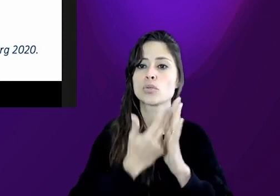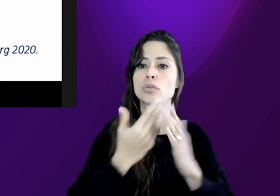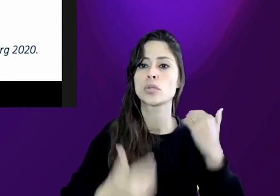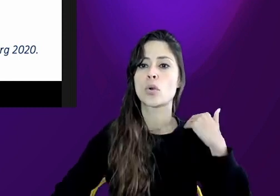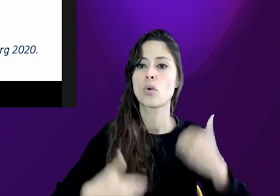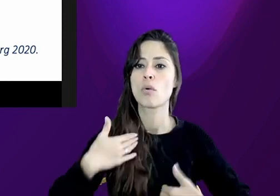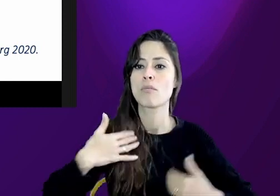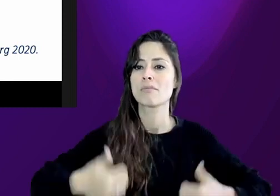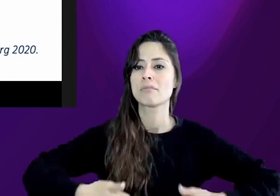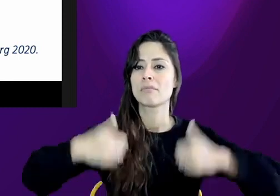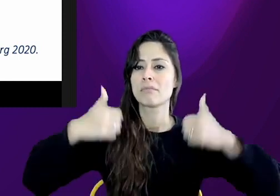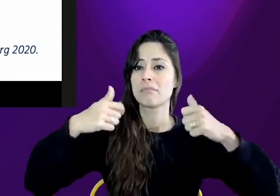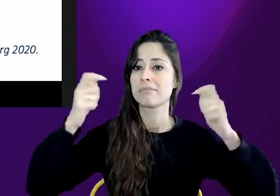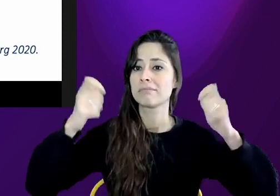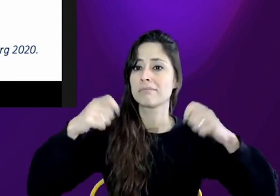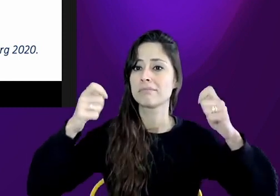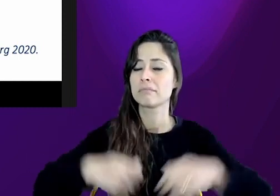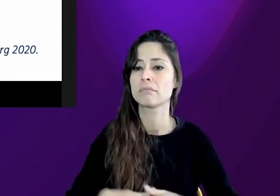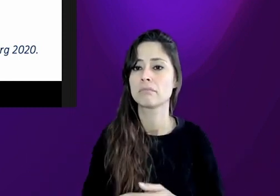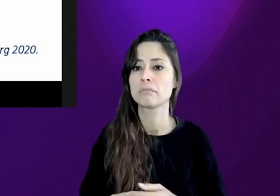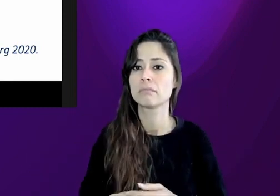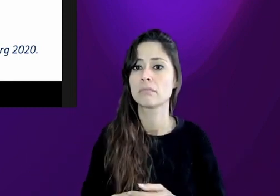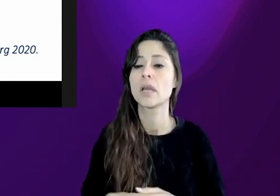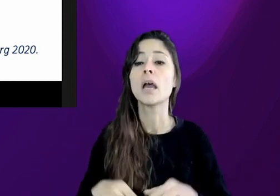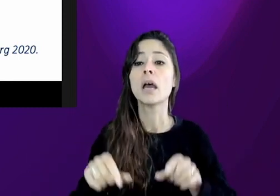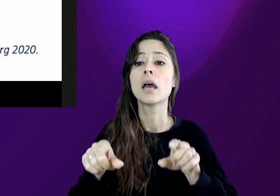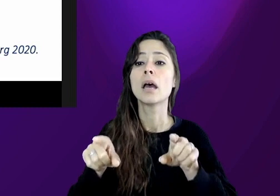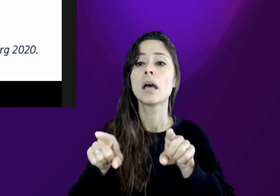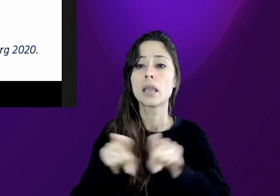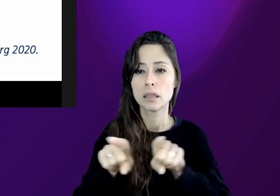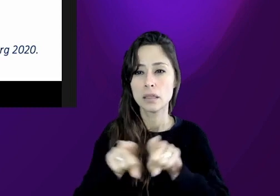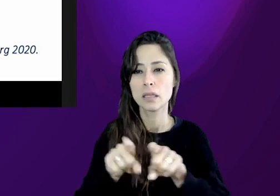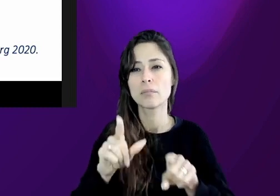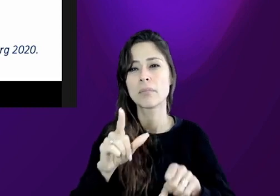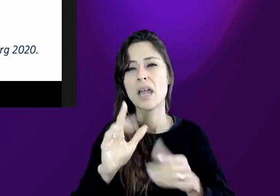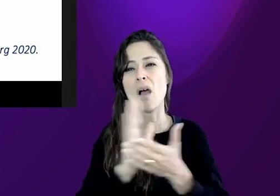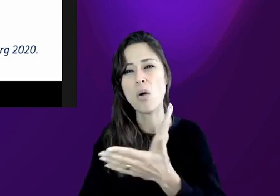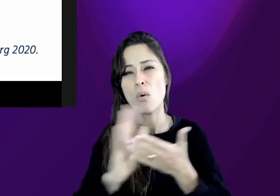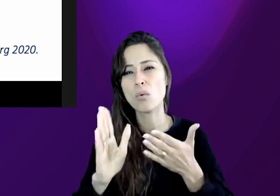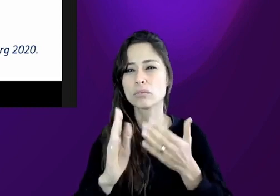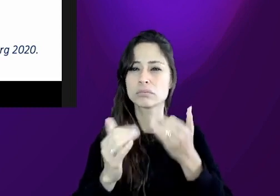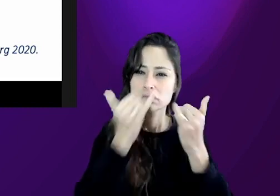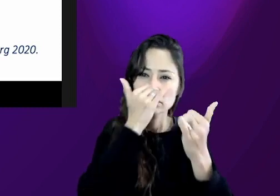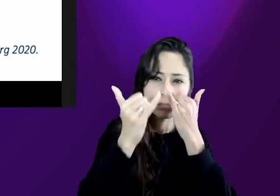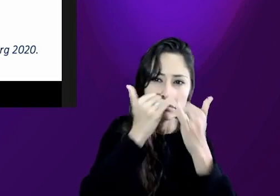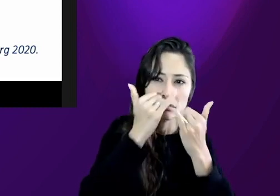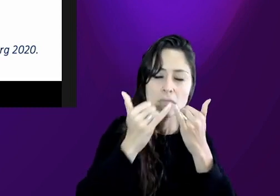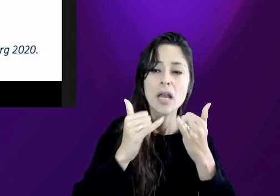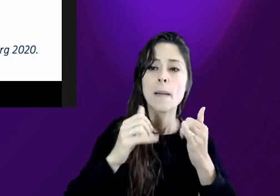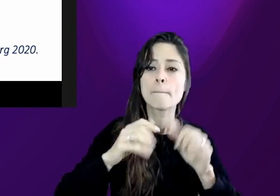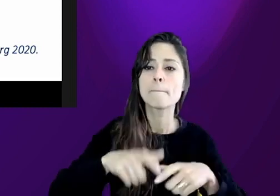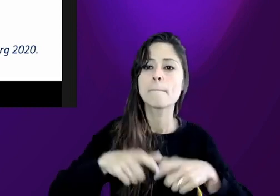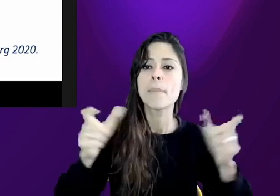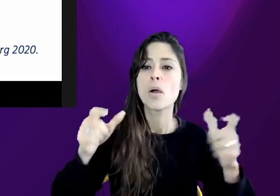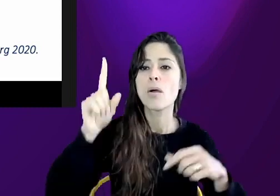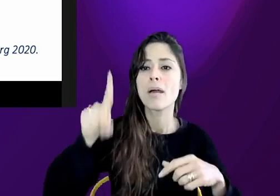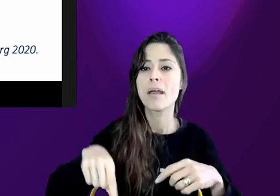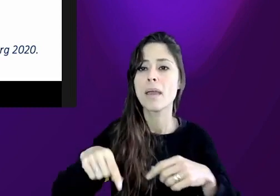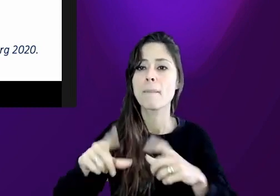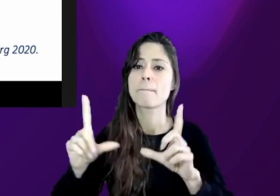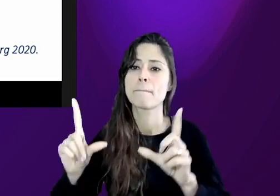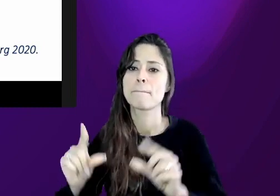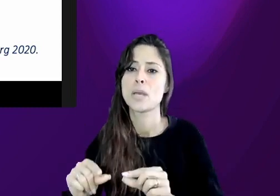precoce, e as complicações foram equivalentes, entretanto, as complicações maiores, elas foram menores na